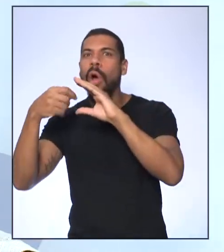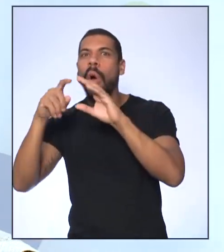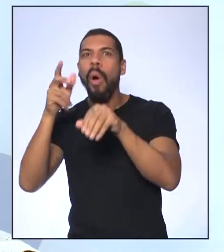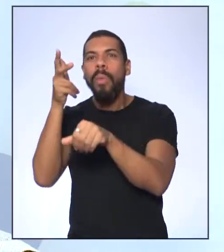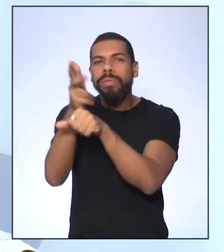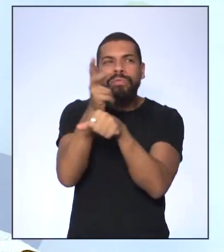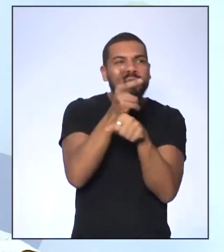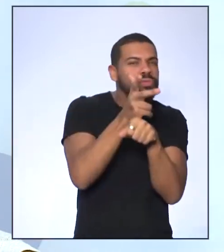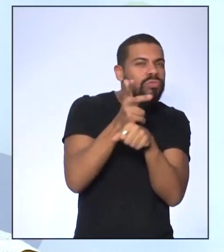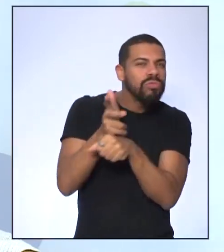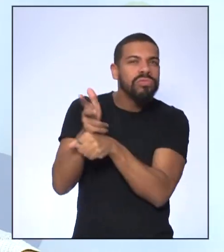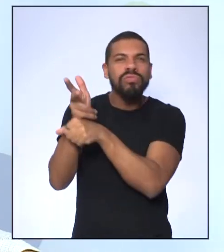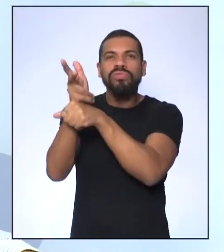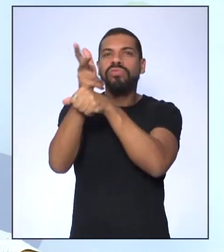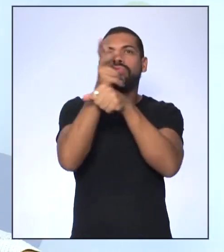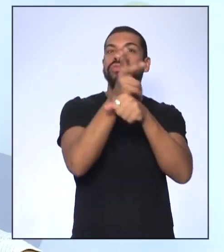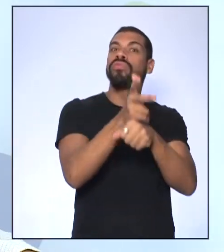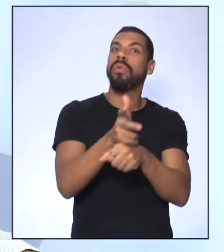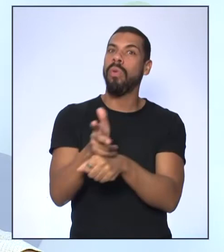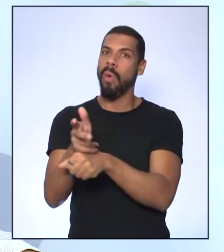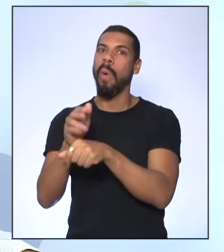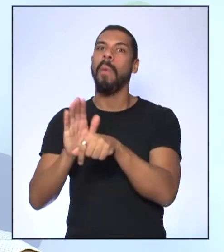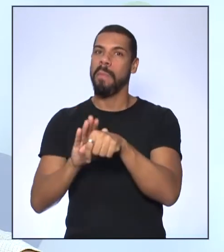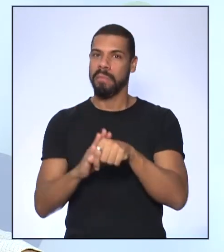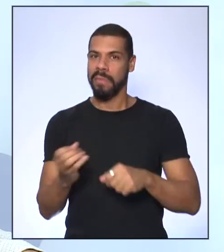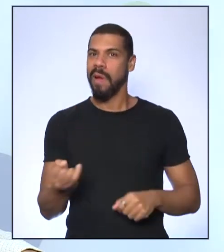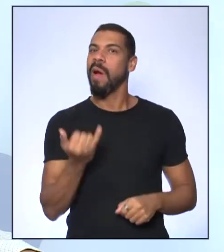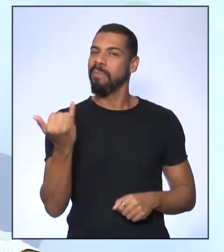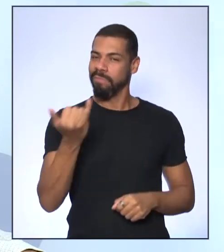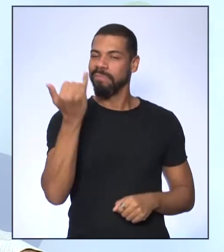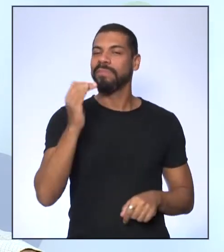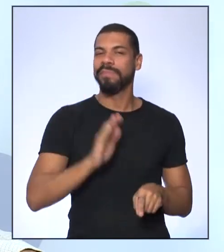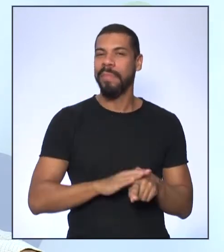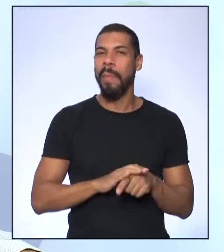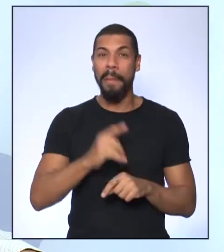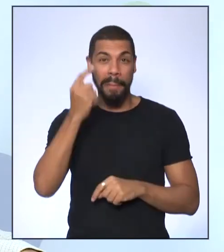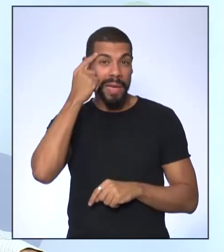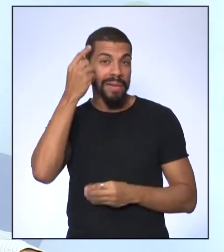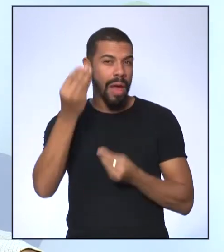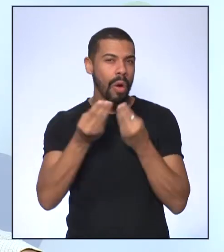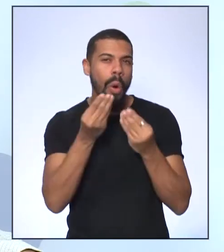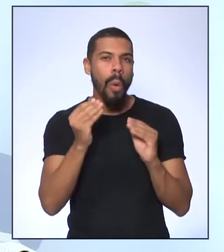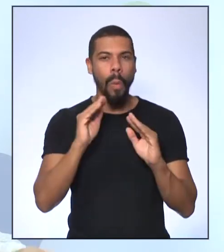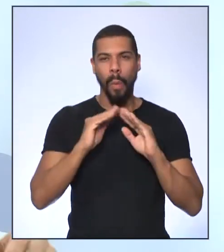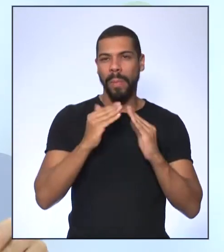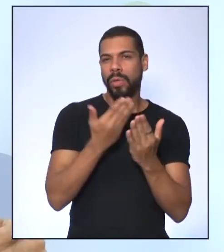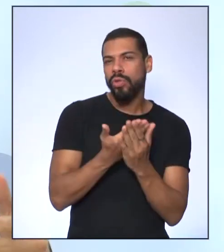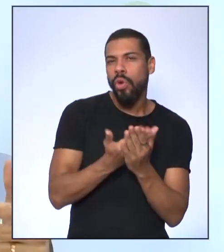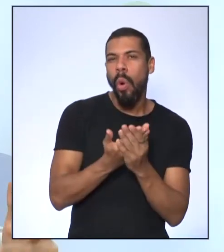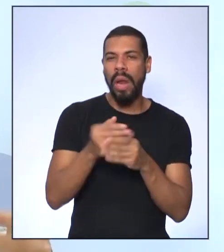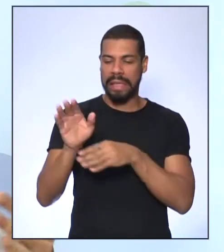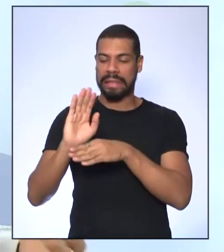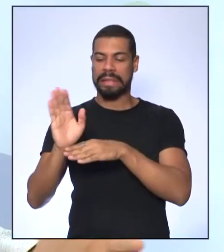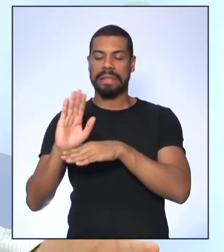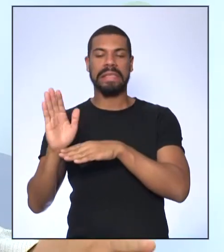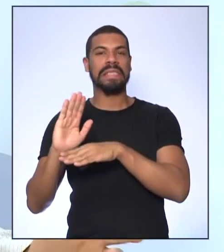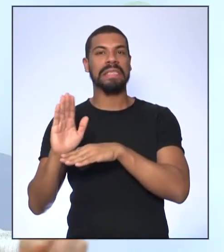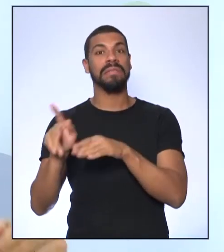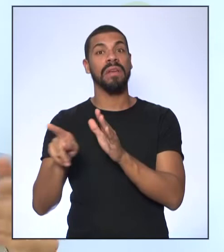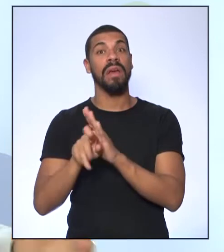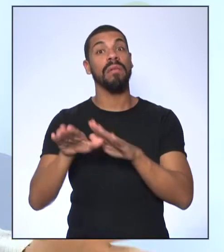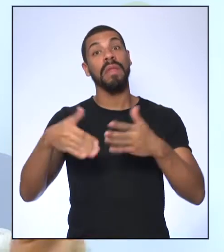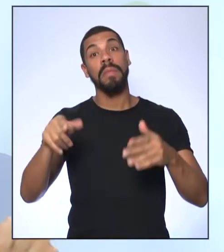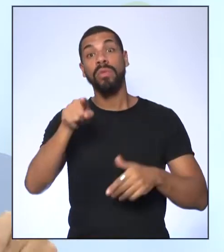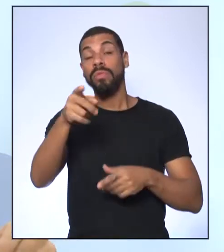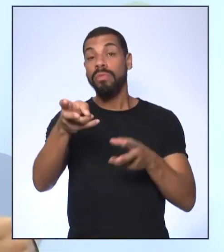sempre o estudo especializado ele é bom. Então a questão investir em estudo, pensar numa escola de cinema, uma escola de teatro, depende do que você vai fazer.